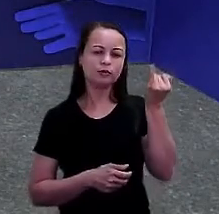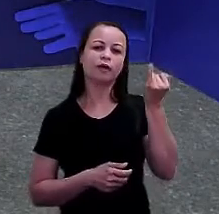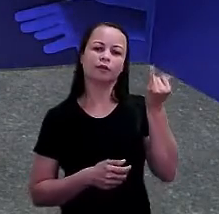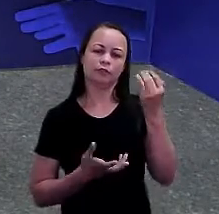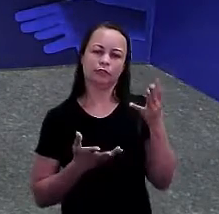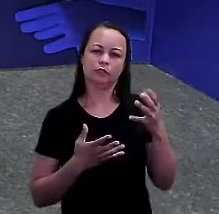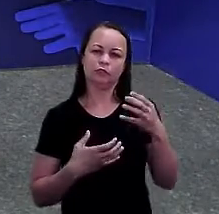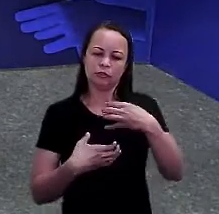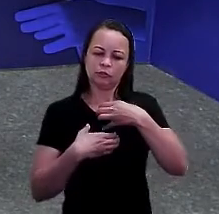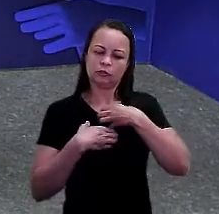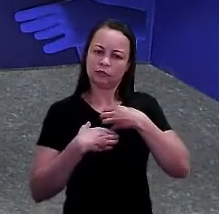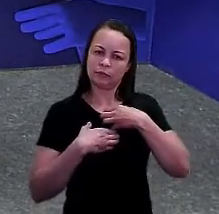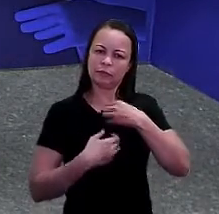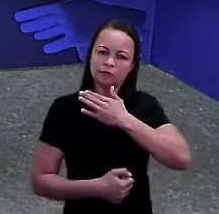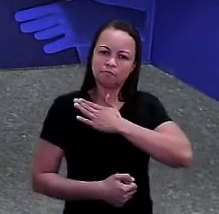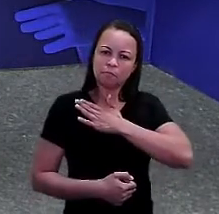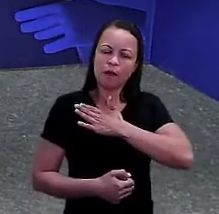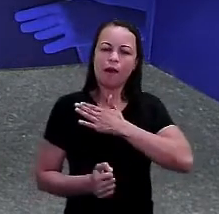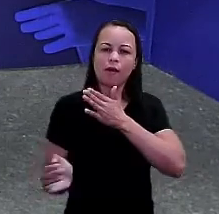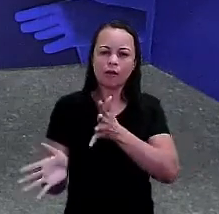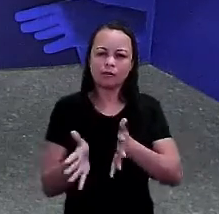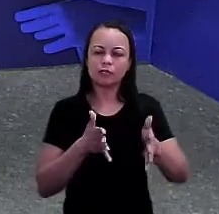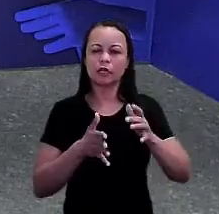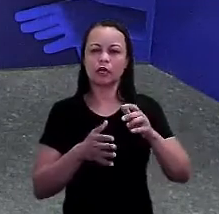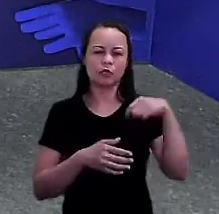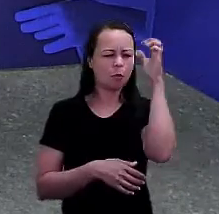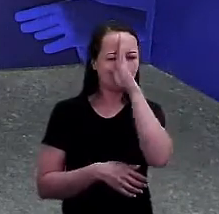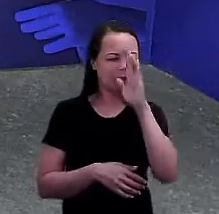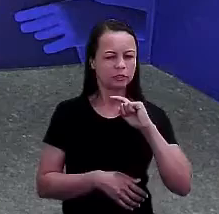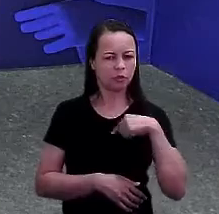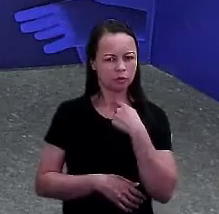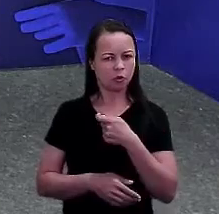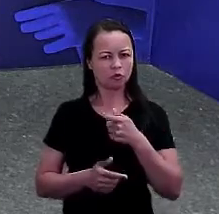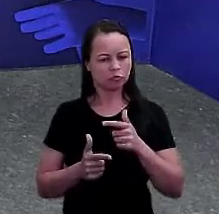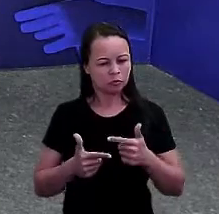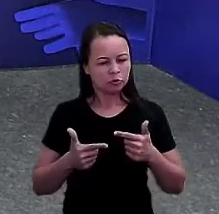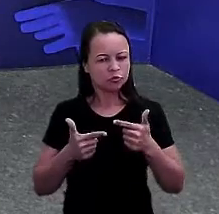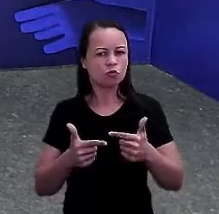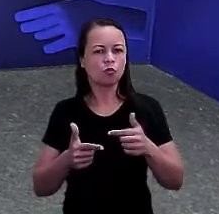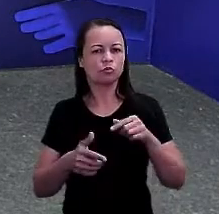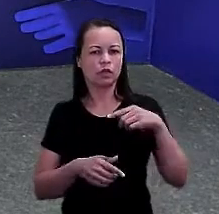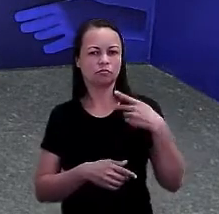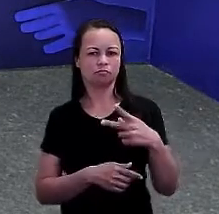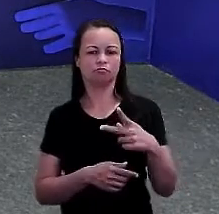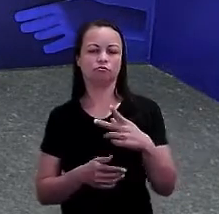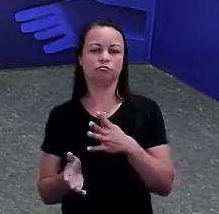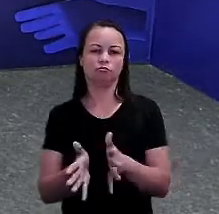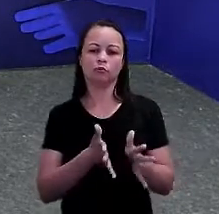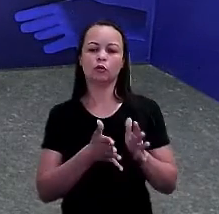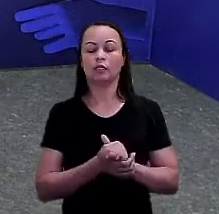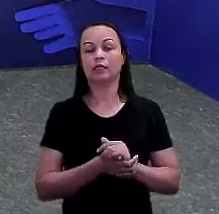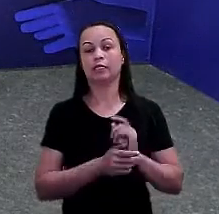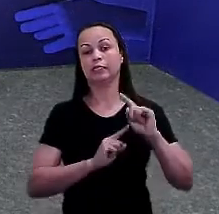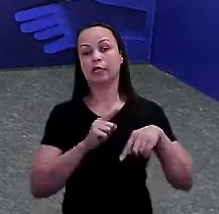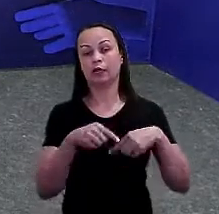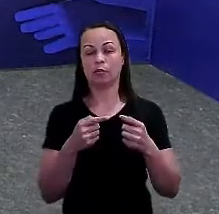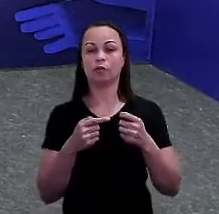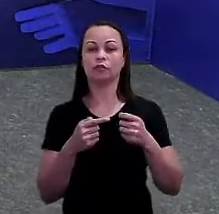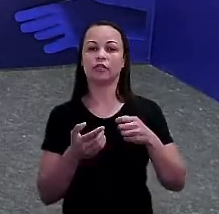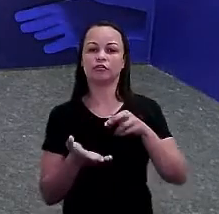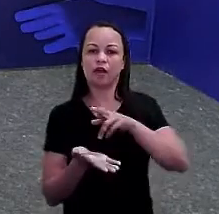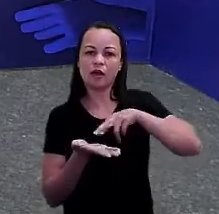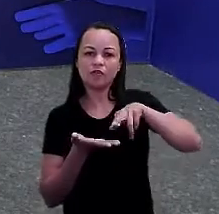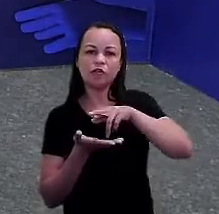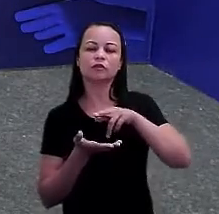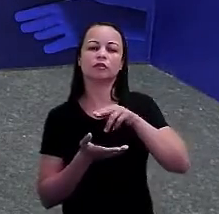nosso sentimento de pátria, o sentimento, olha, o Brasil é nosso, vamos lutar por ele. E trouxe, depois, mais adiante, a Revolução